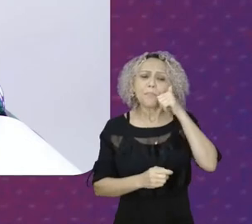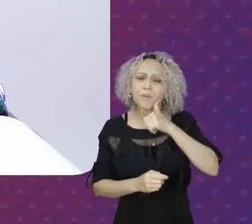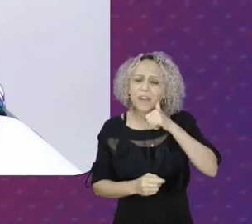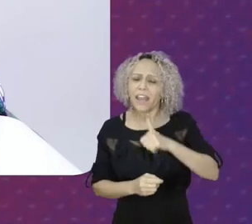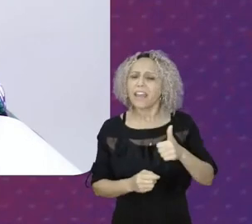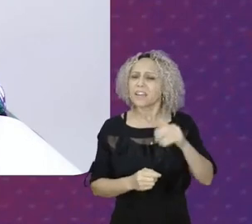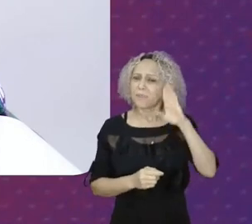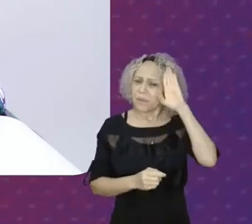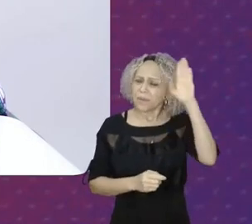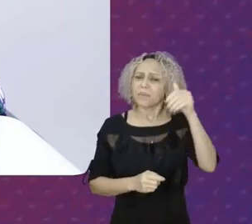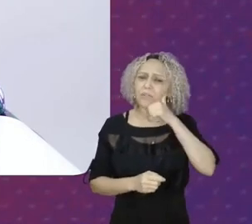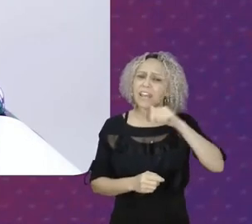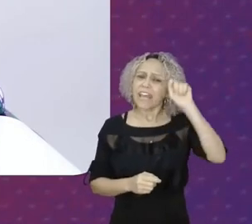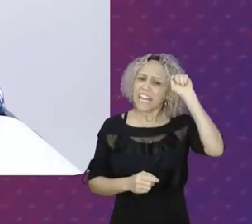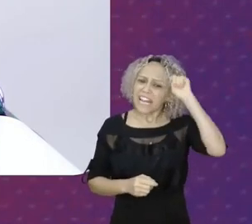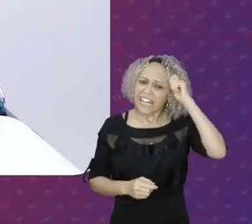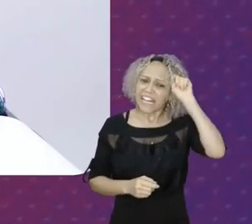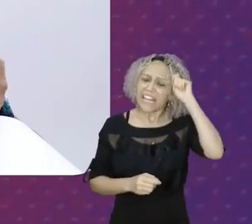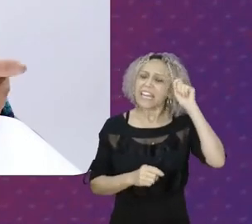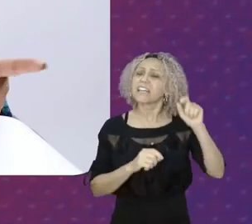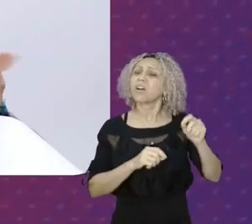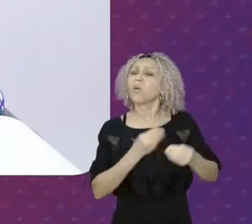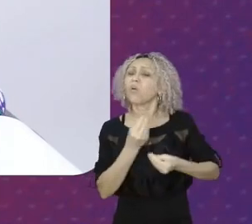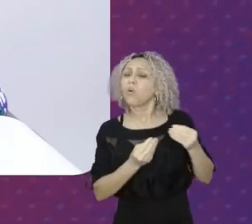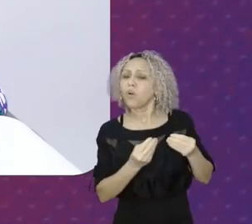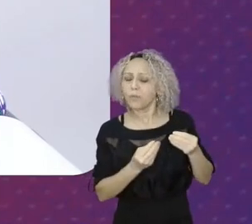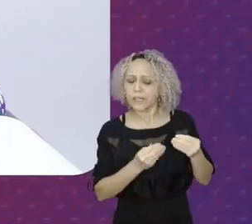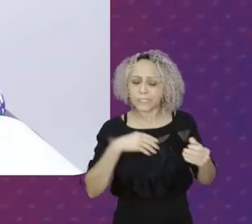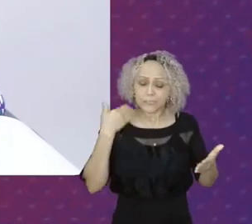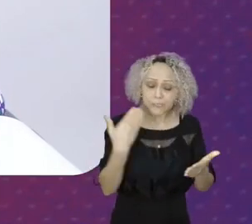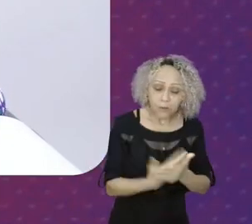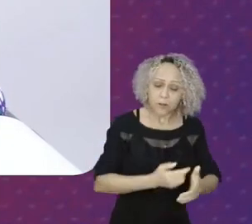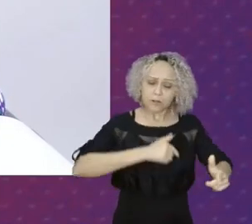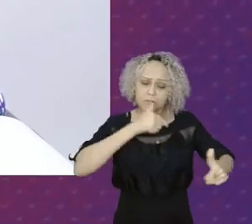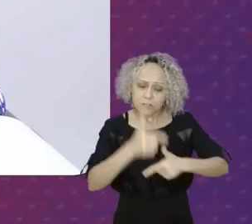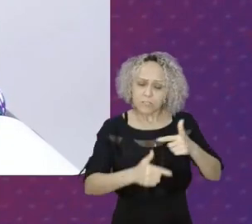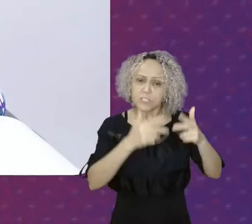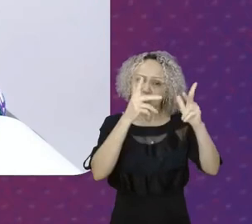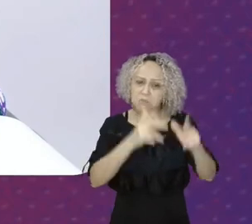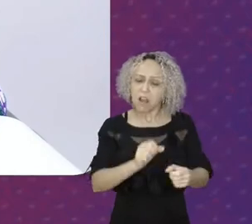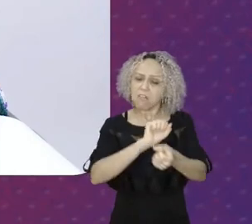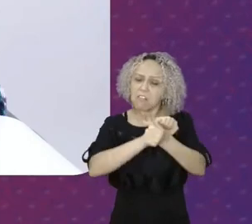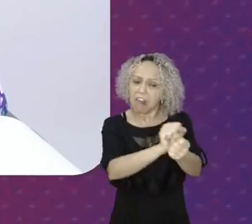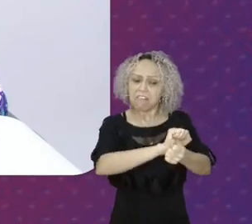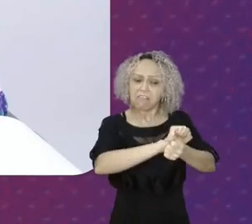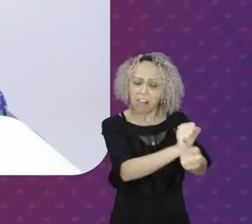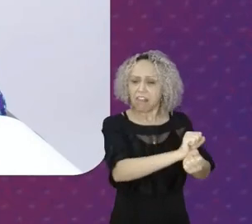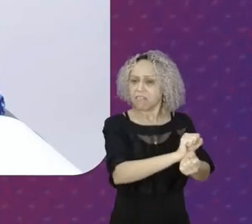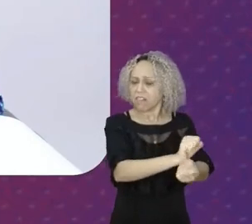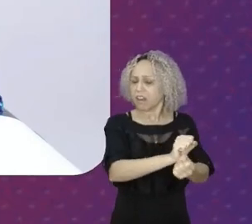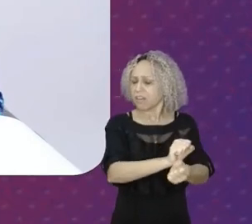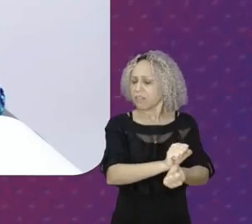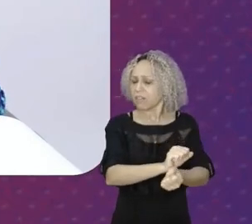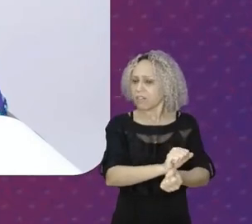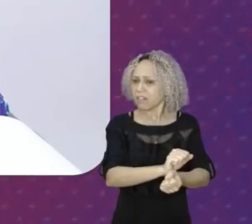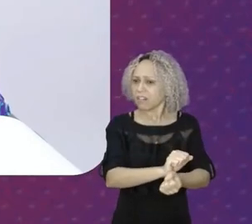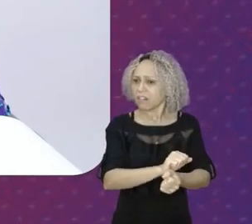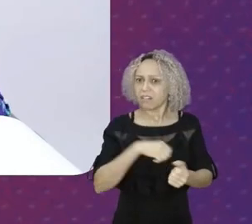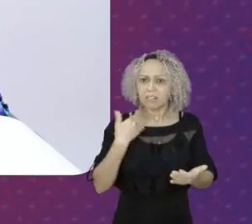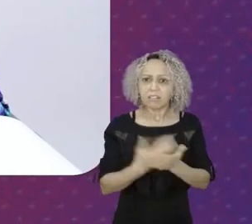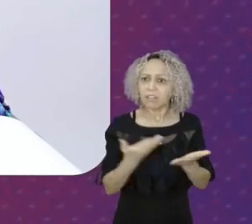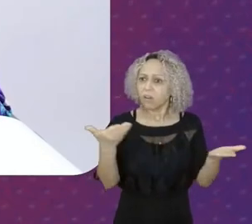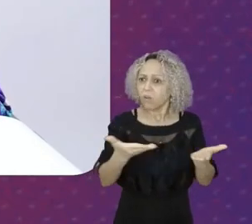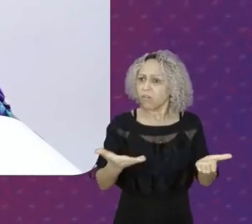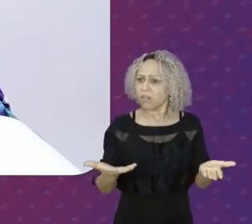delas em situação de escravização, né? Então, a